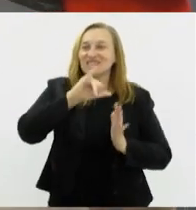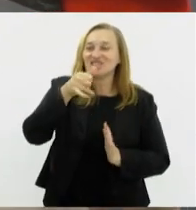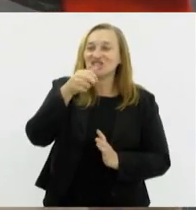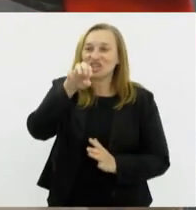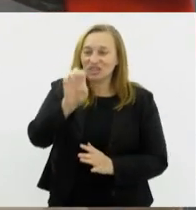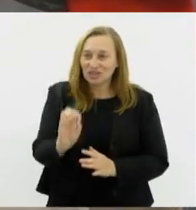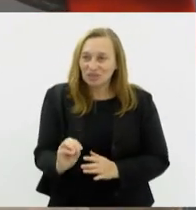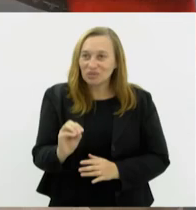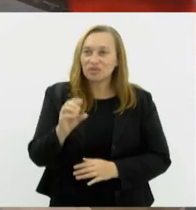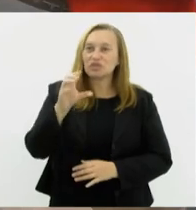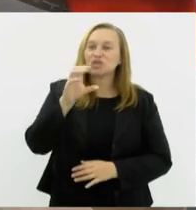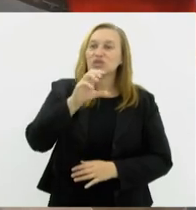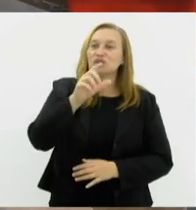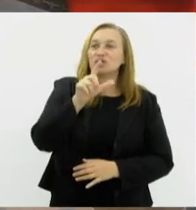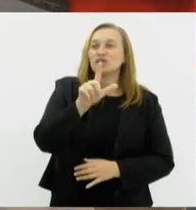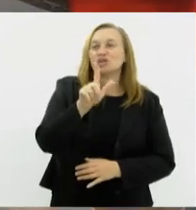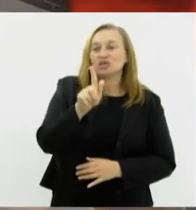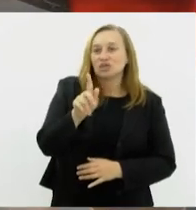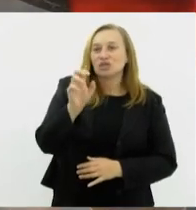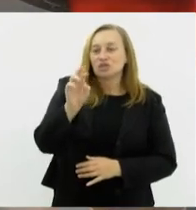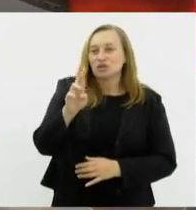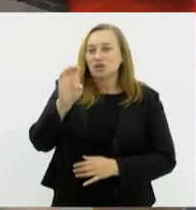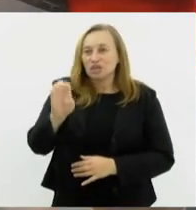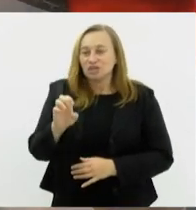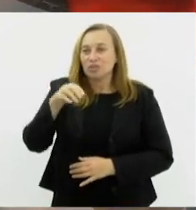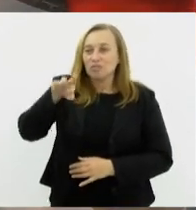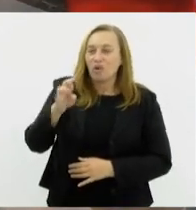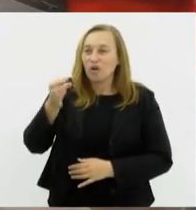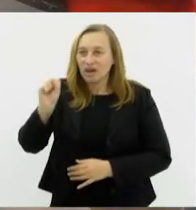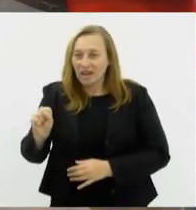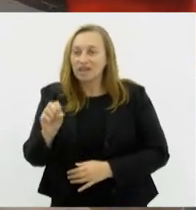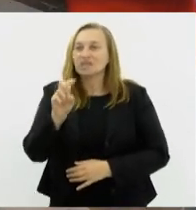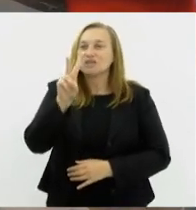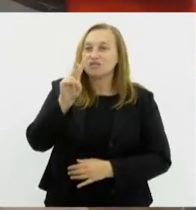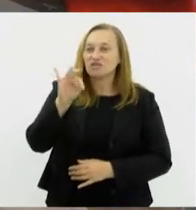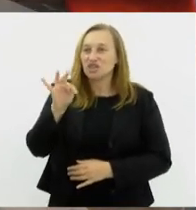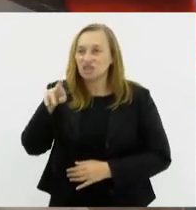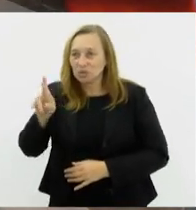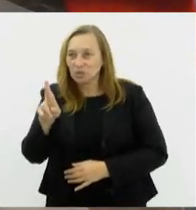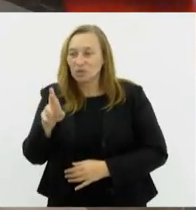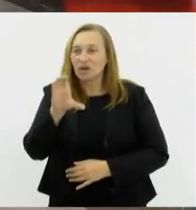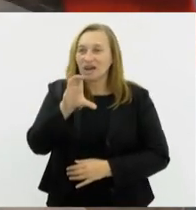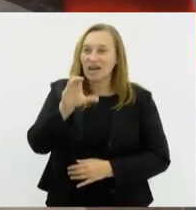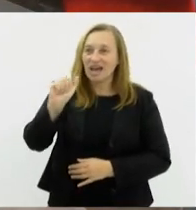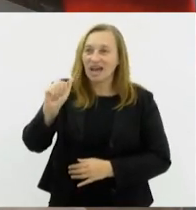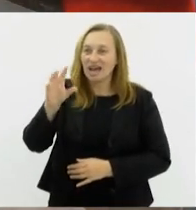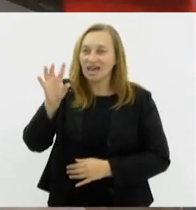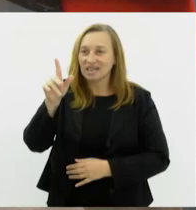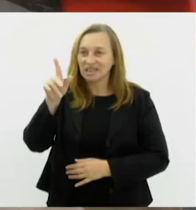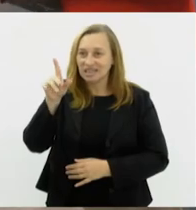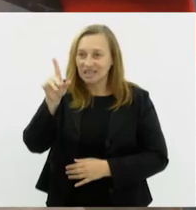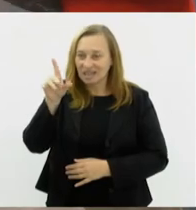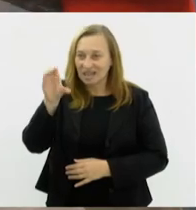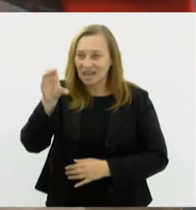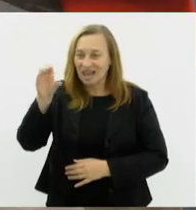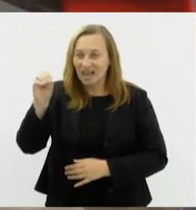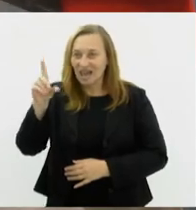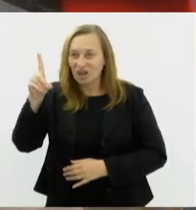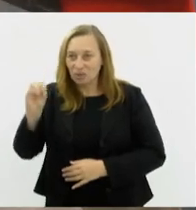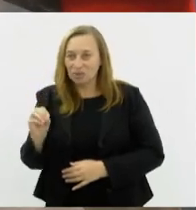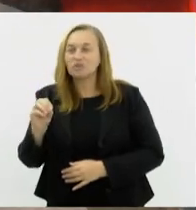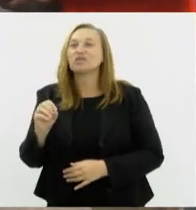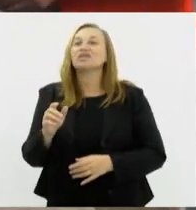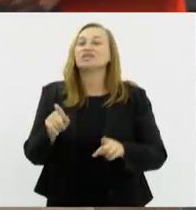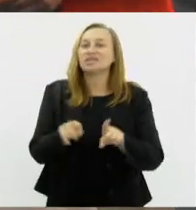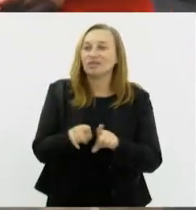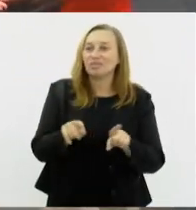presidente, Jorge Moraes, que é o vice-presidente, o senhor Vitor, que é o diretor de futebol, o senhor Cacalo, que é o diretor administrativo,